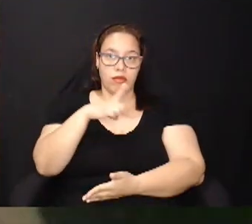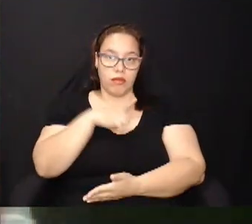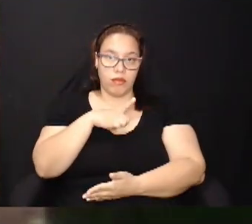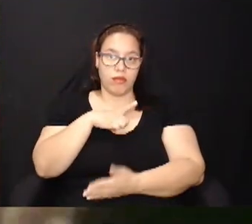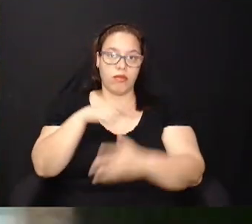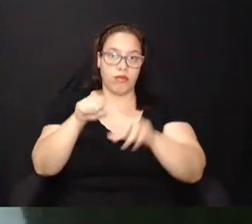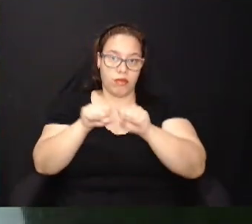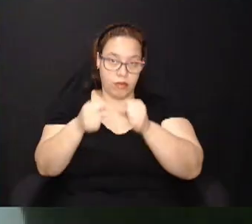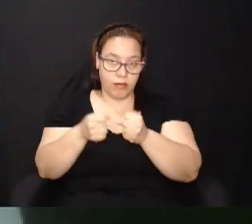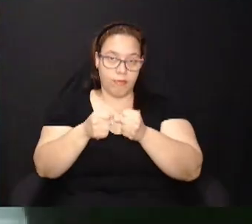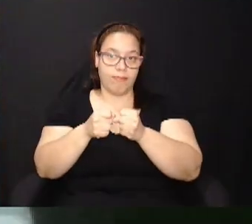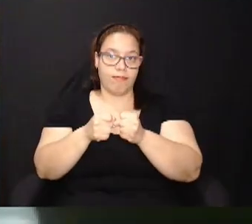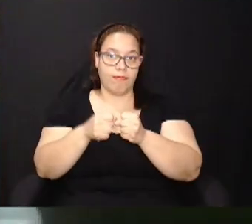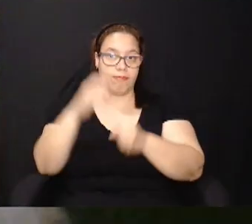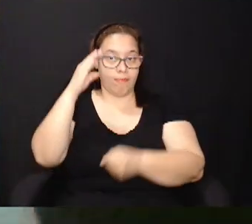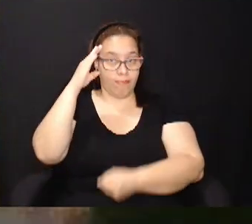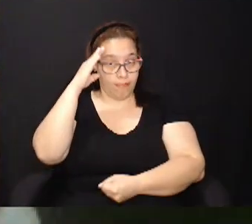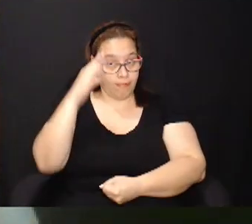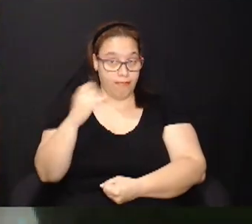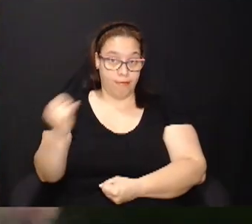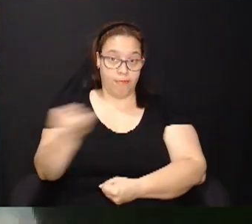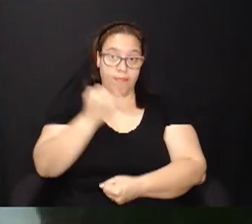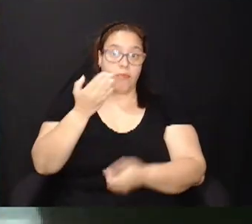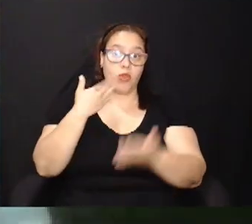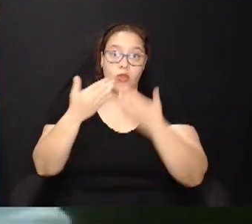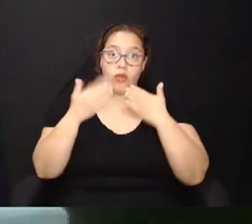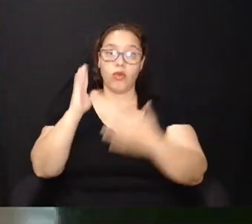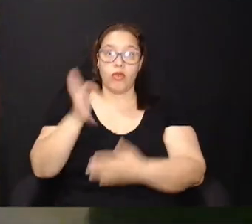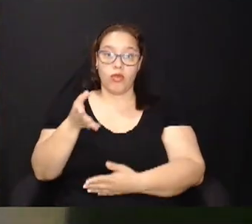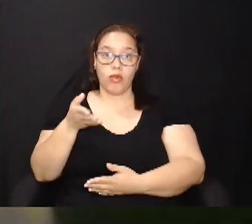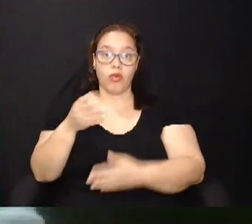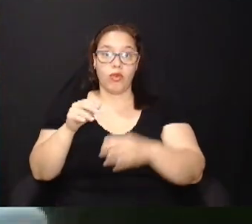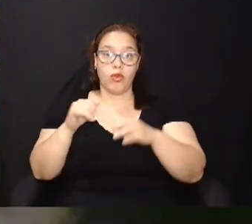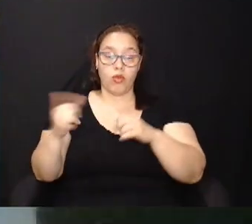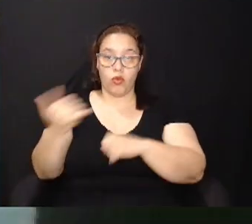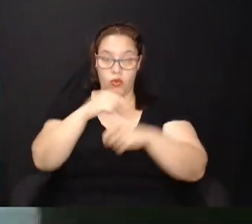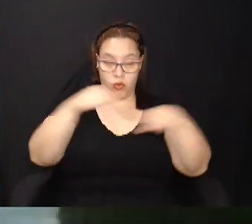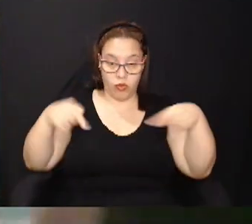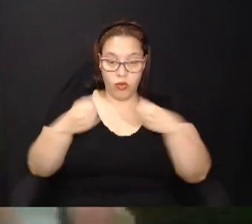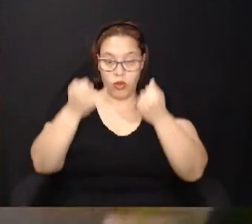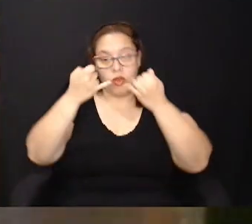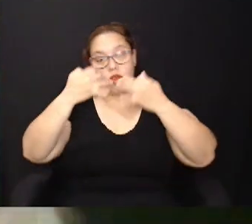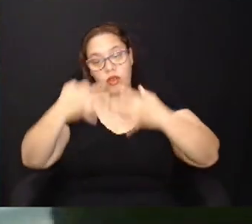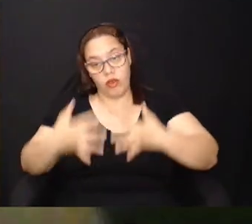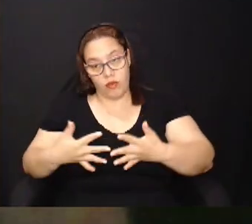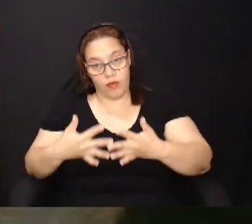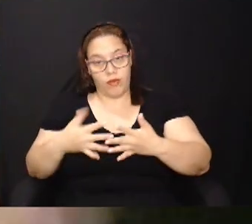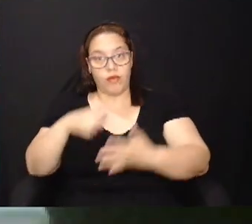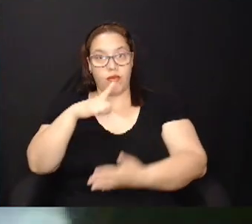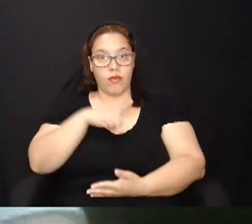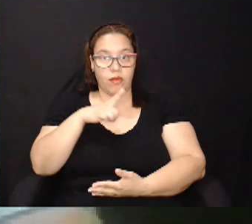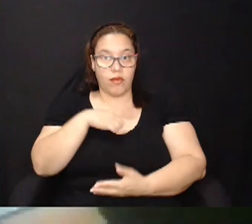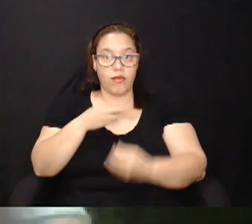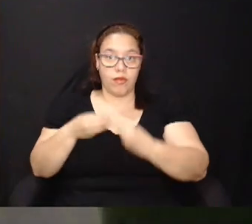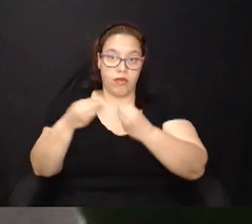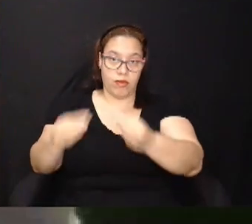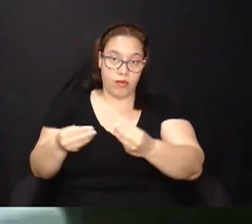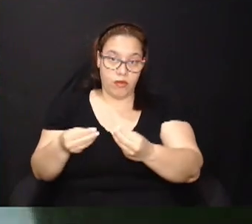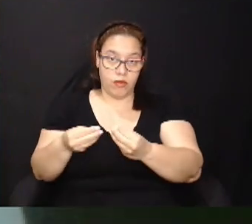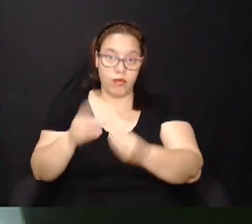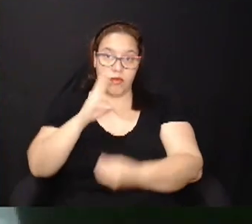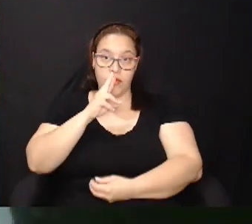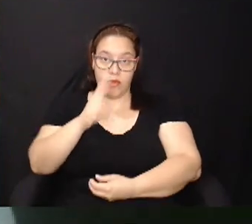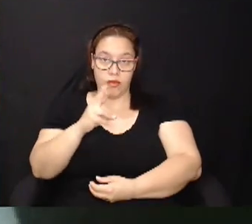que é primeiro muito importante conversar já com a companhia no aeroporto, explicar a situação, até para ver se eles têm algo para te oferecer por lá e para resolver isso